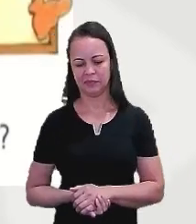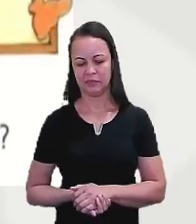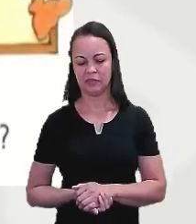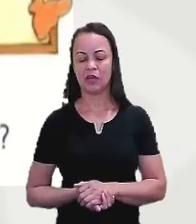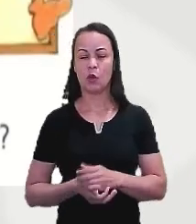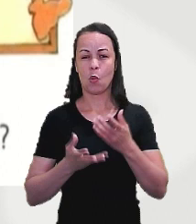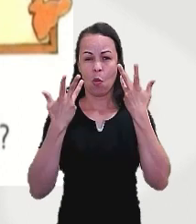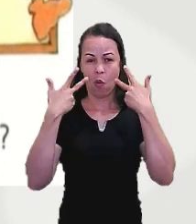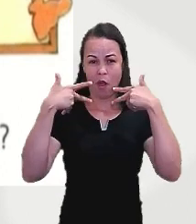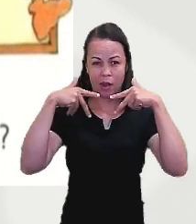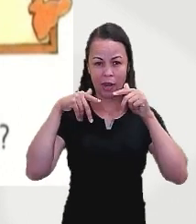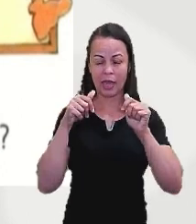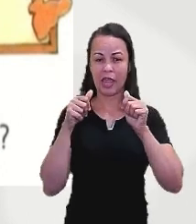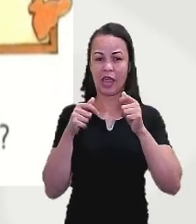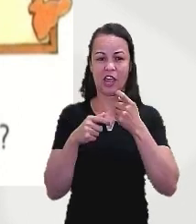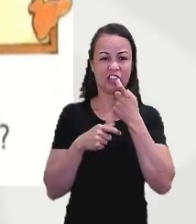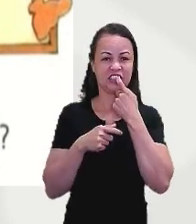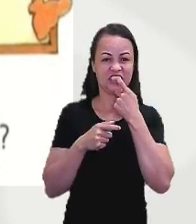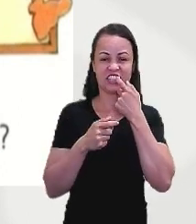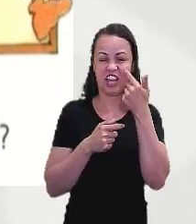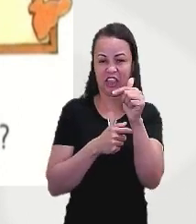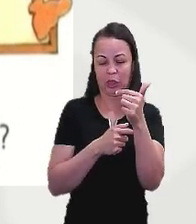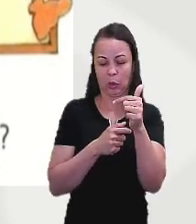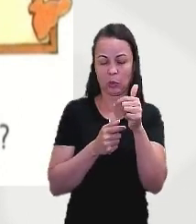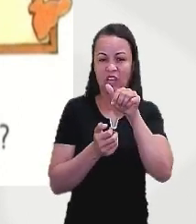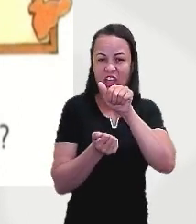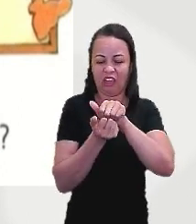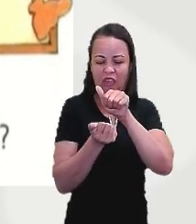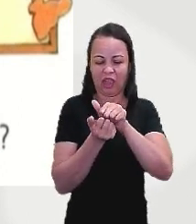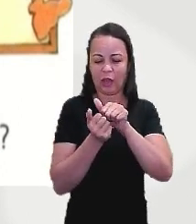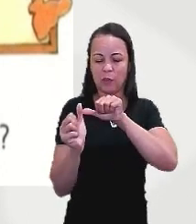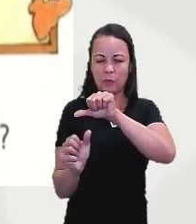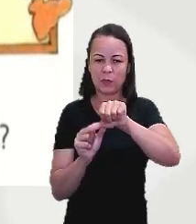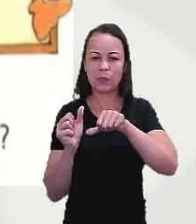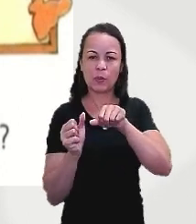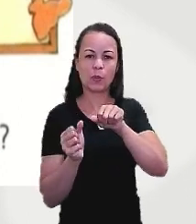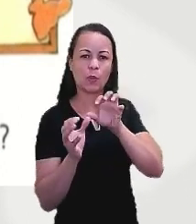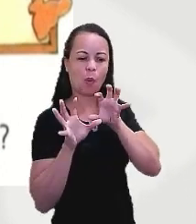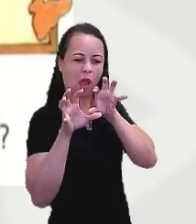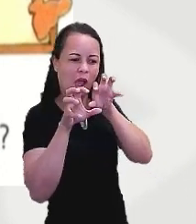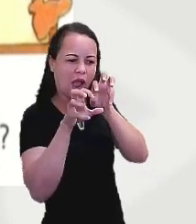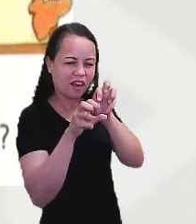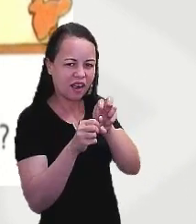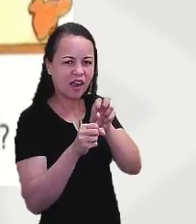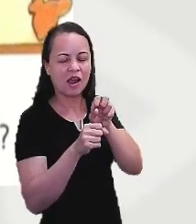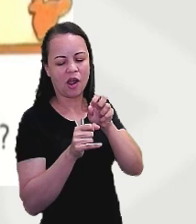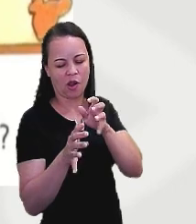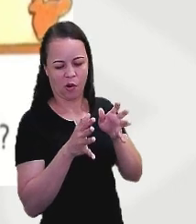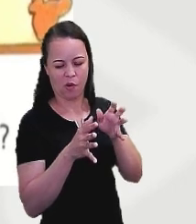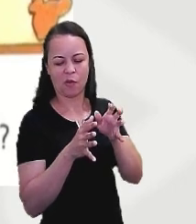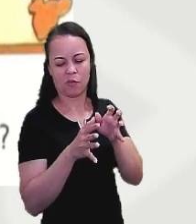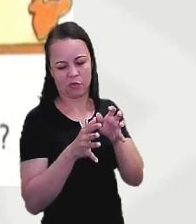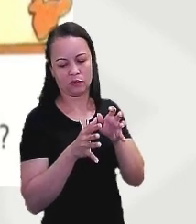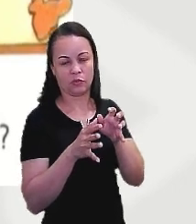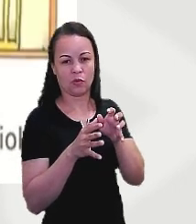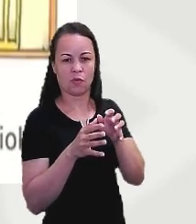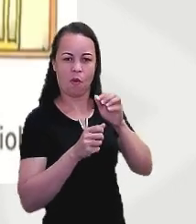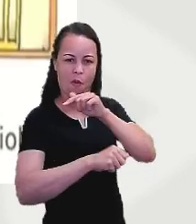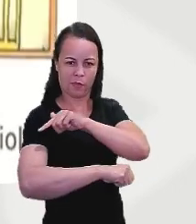Você troca um leão sem dente por um dragão obediente? E aí, você troca? Eu trocaria, e